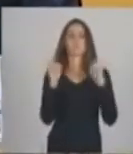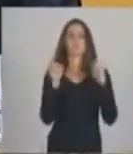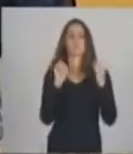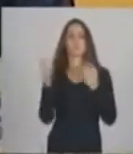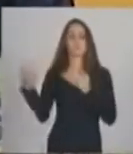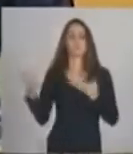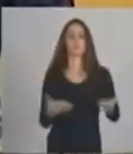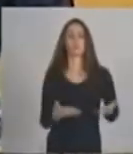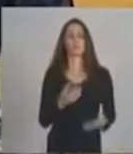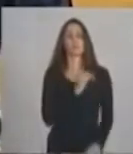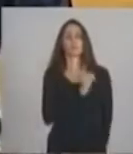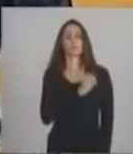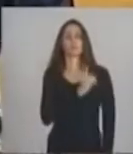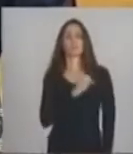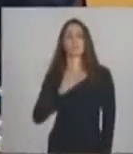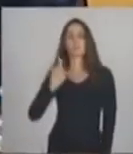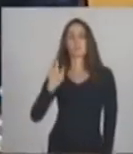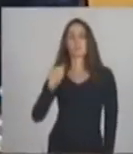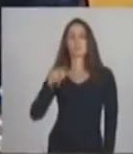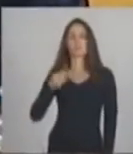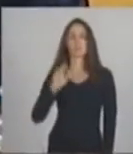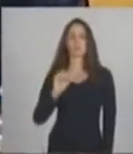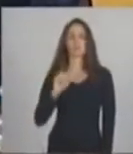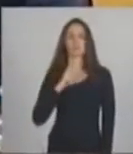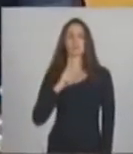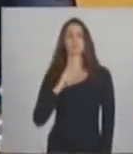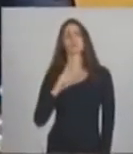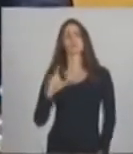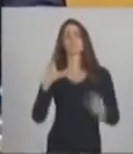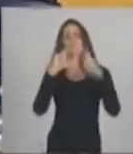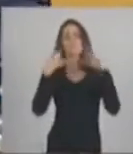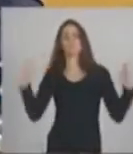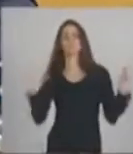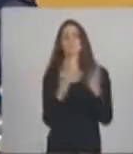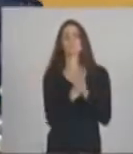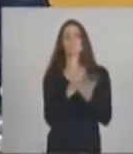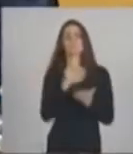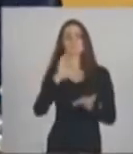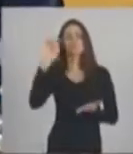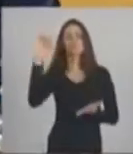o deputado delegado Danilo Baense a proferir um versículo da Bíblia.